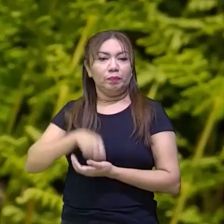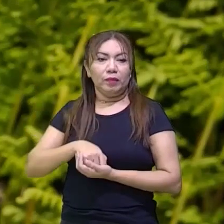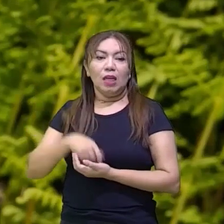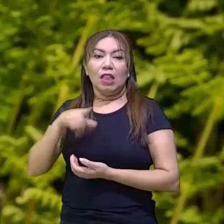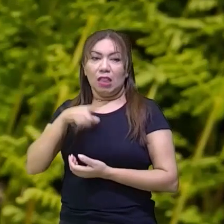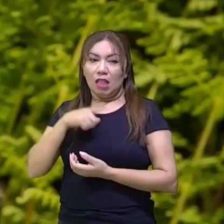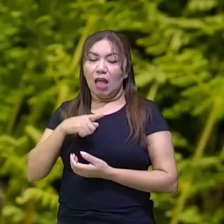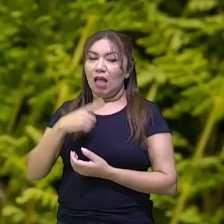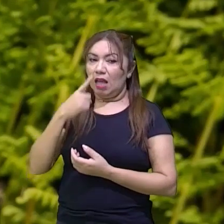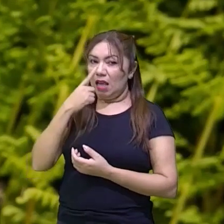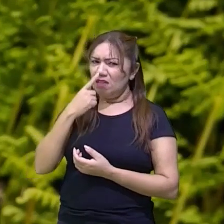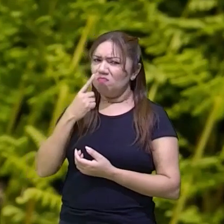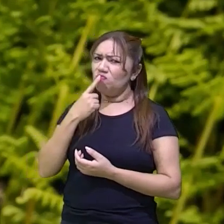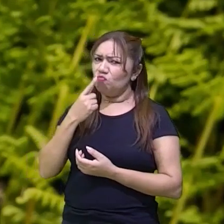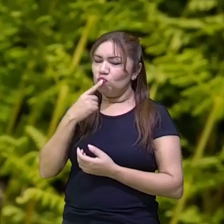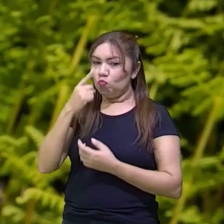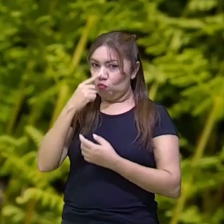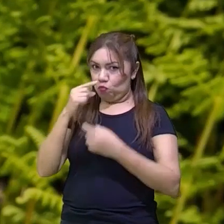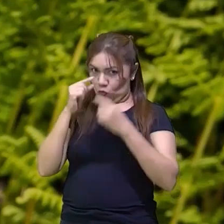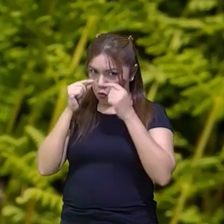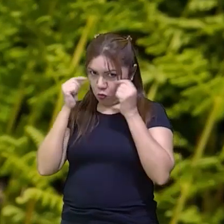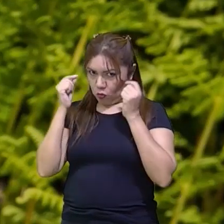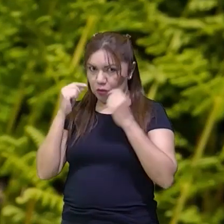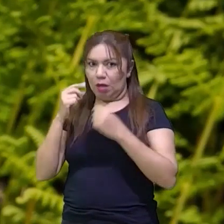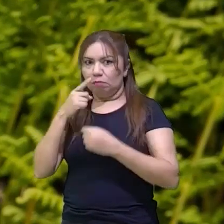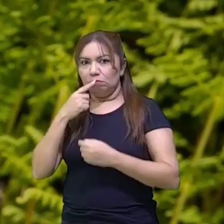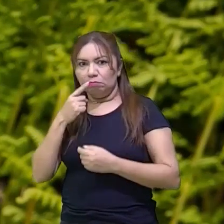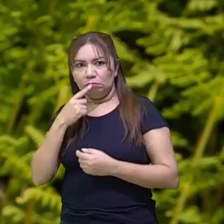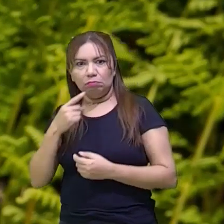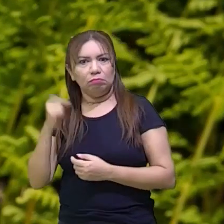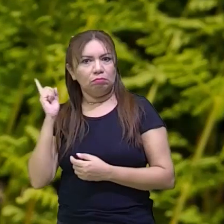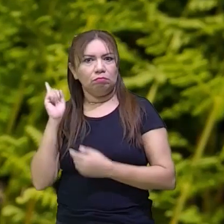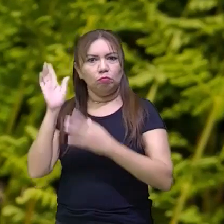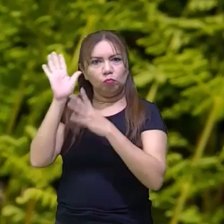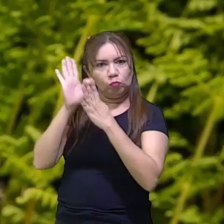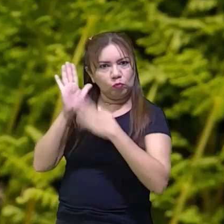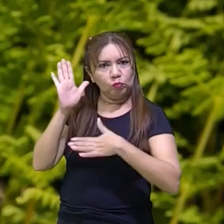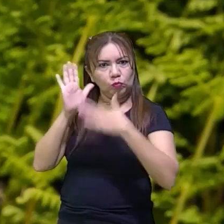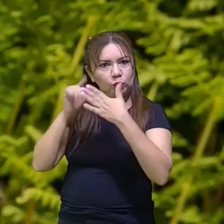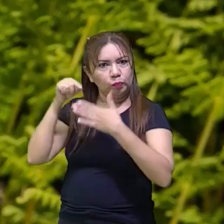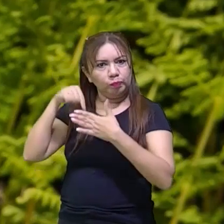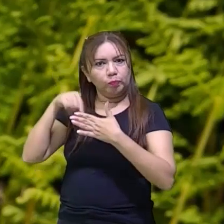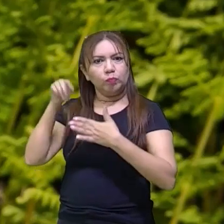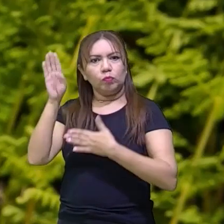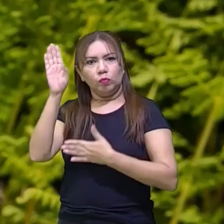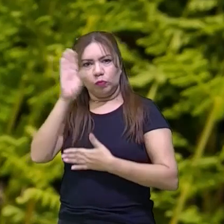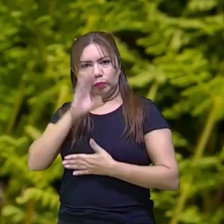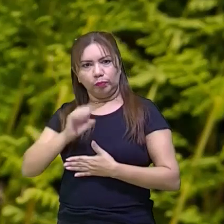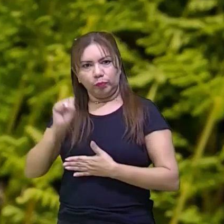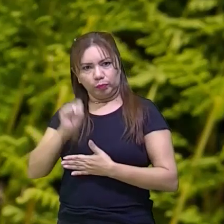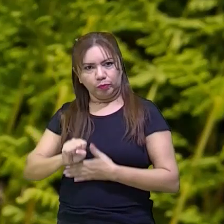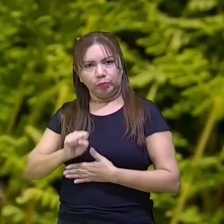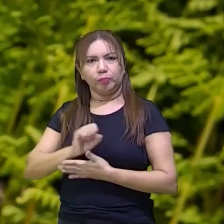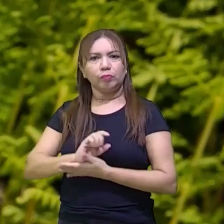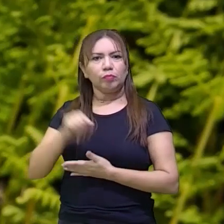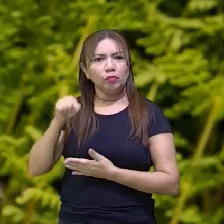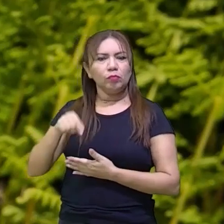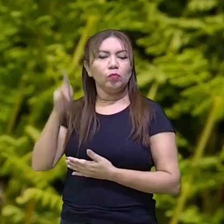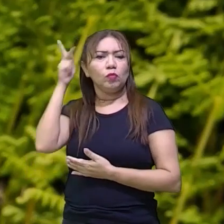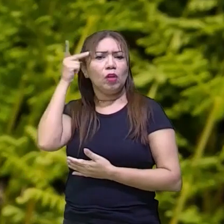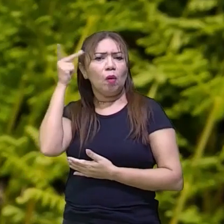raposa na região sul do Brasil, taibu, tacacá e ticacá em São Paulo e Minas Gerais